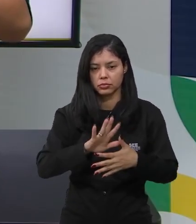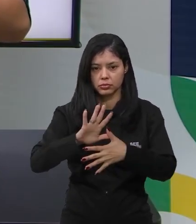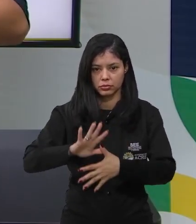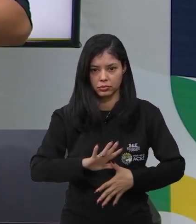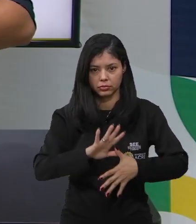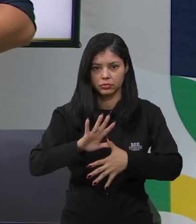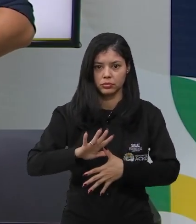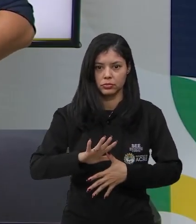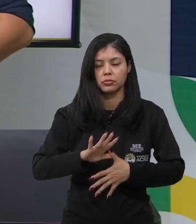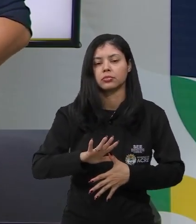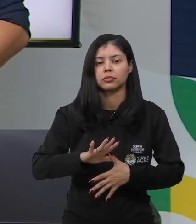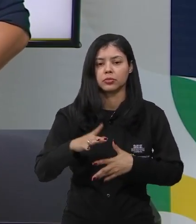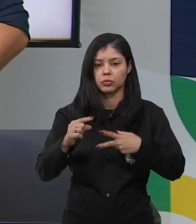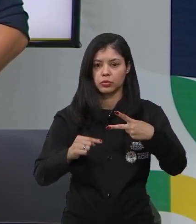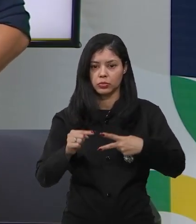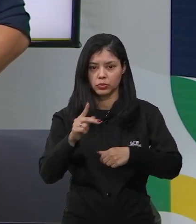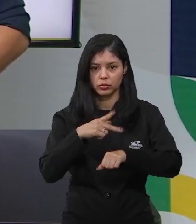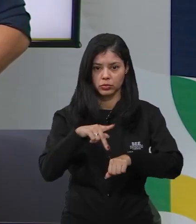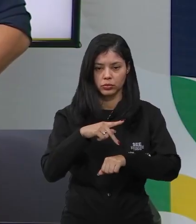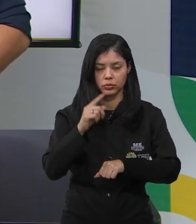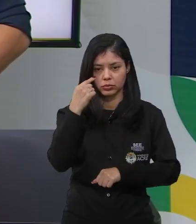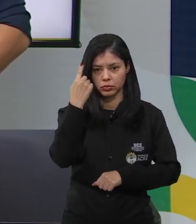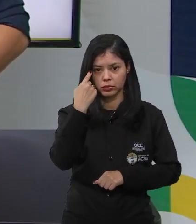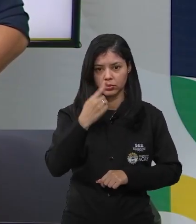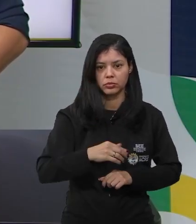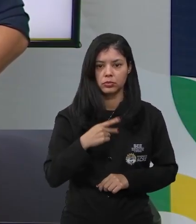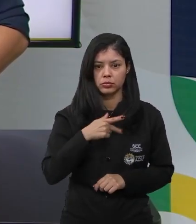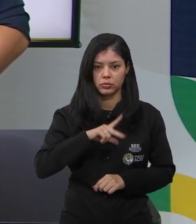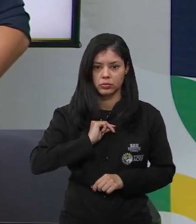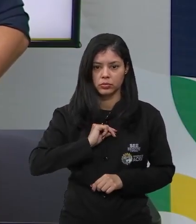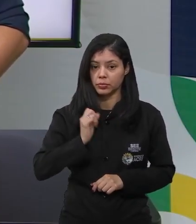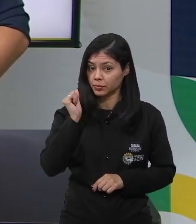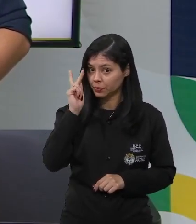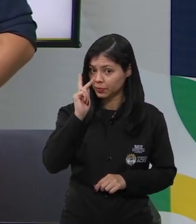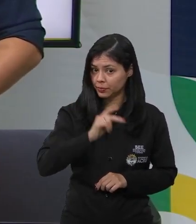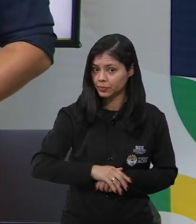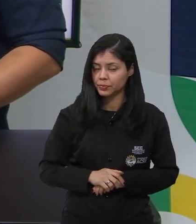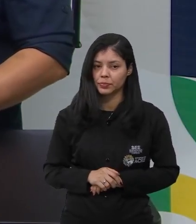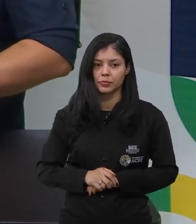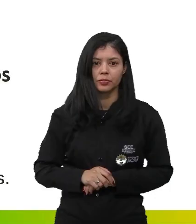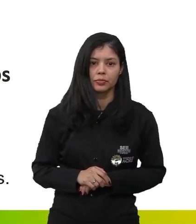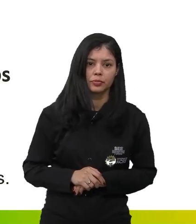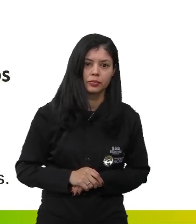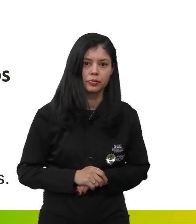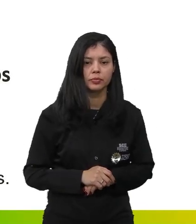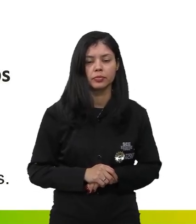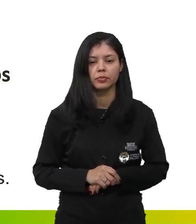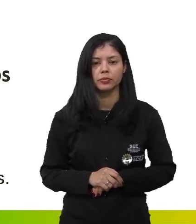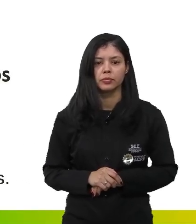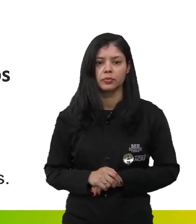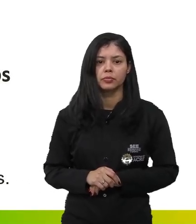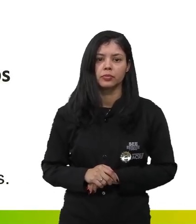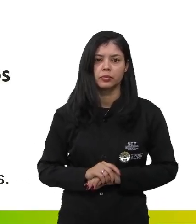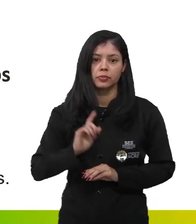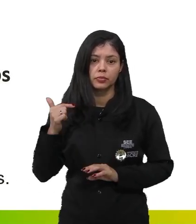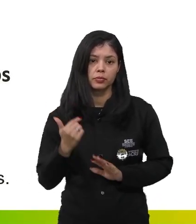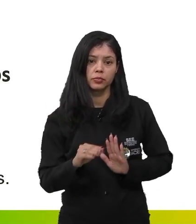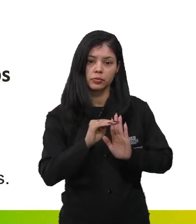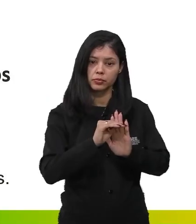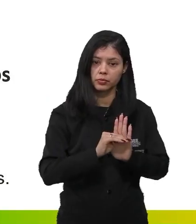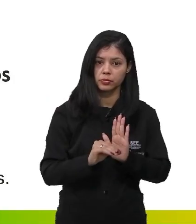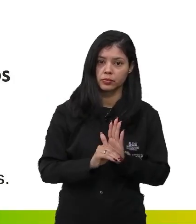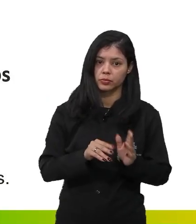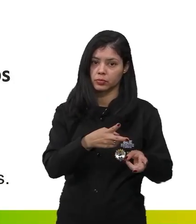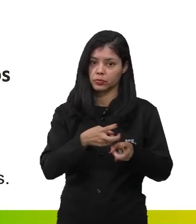América entre os dois países ibéricos. Entenderam? Maravilha. Outro fator aí foram